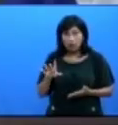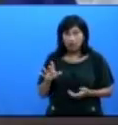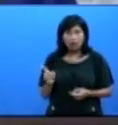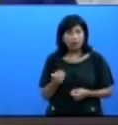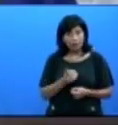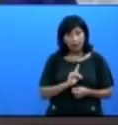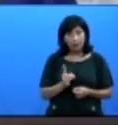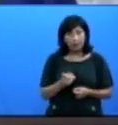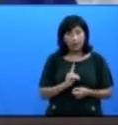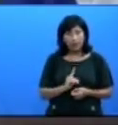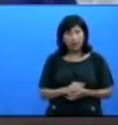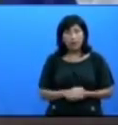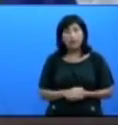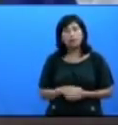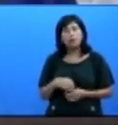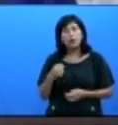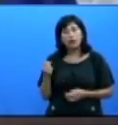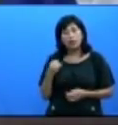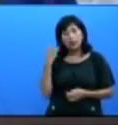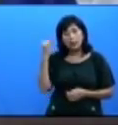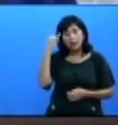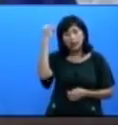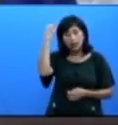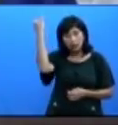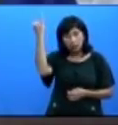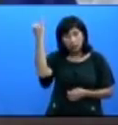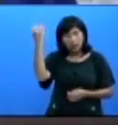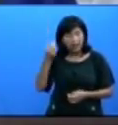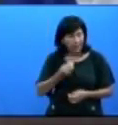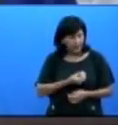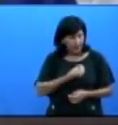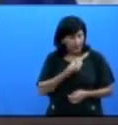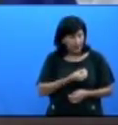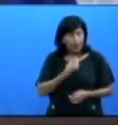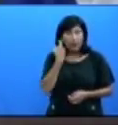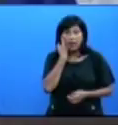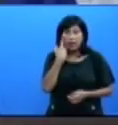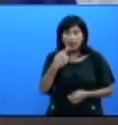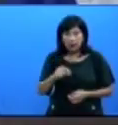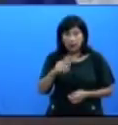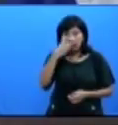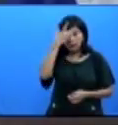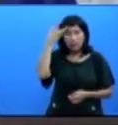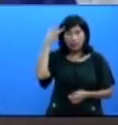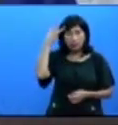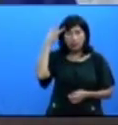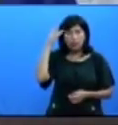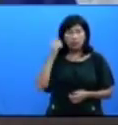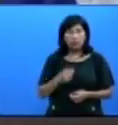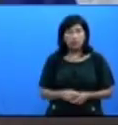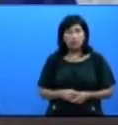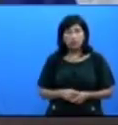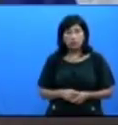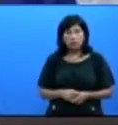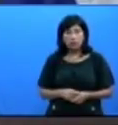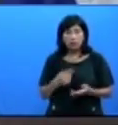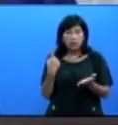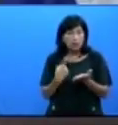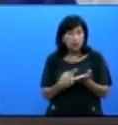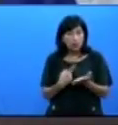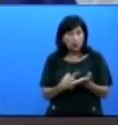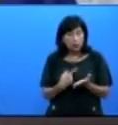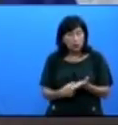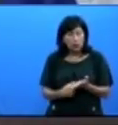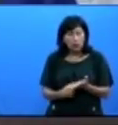números. Isso mexe com a vida do nosso município. Isso tem a ver com políticas